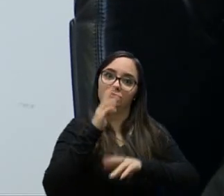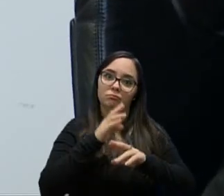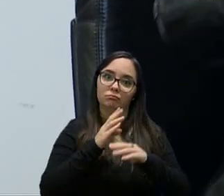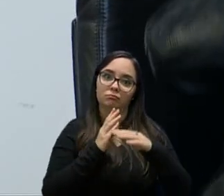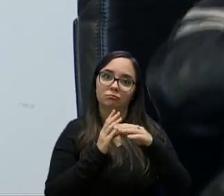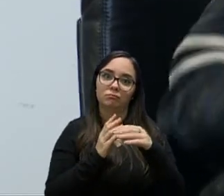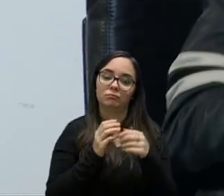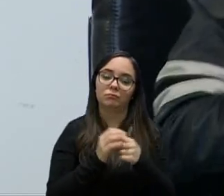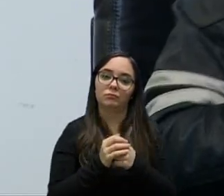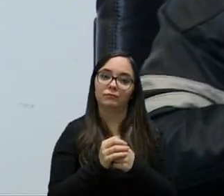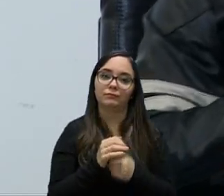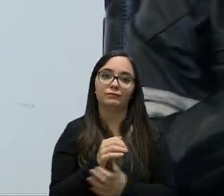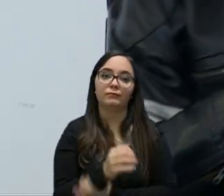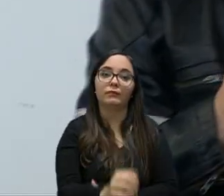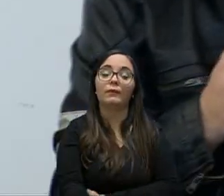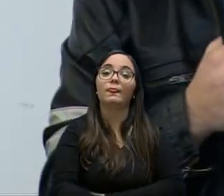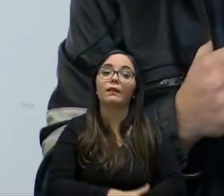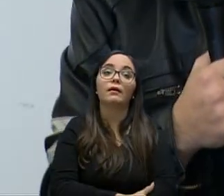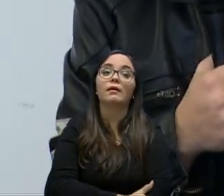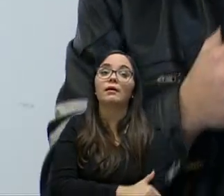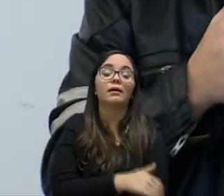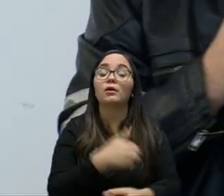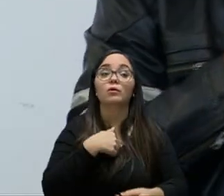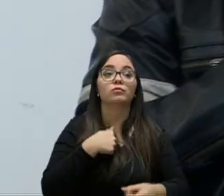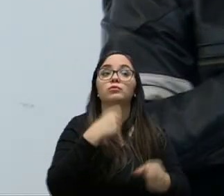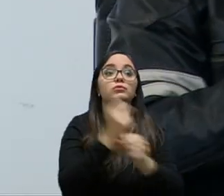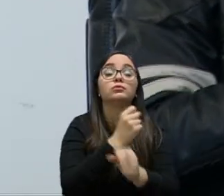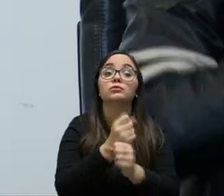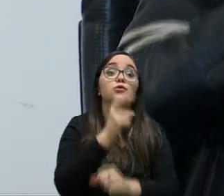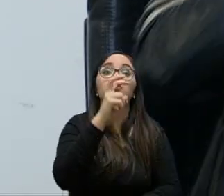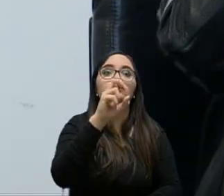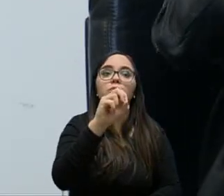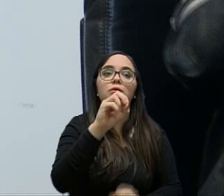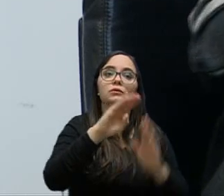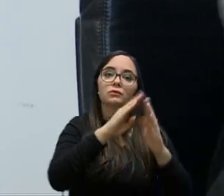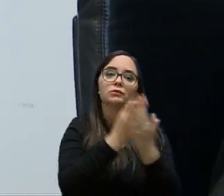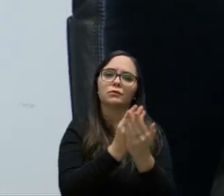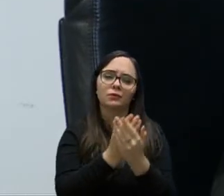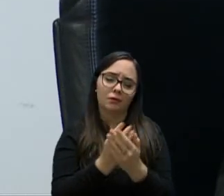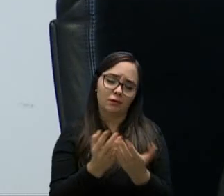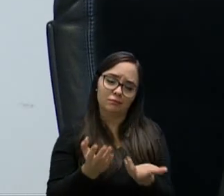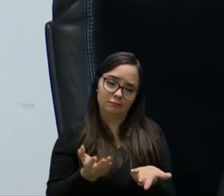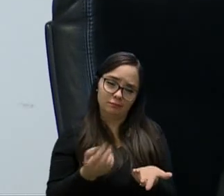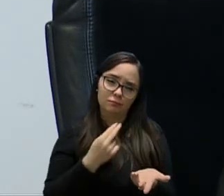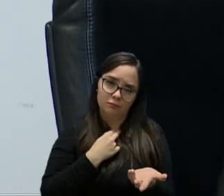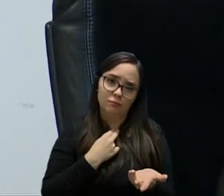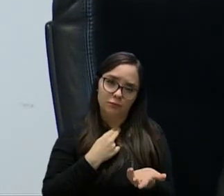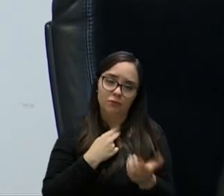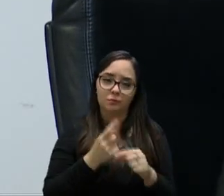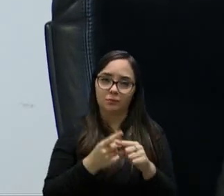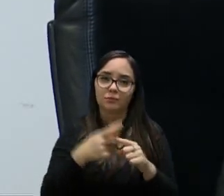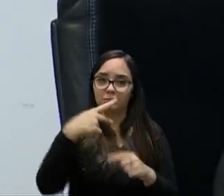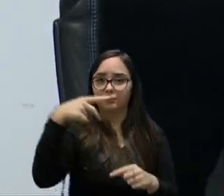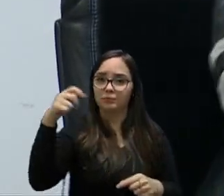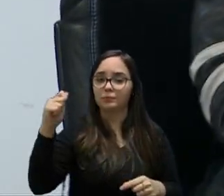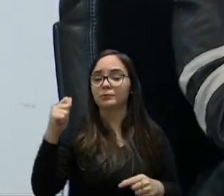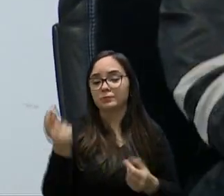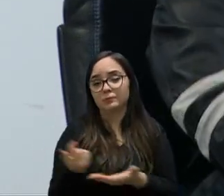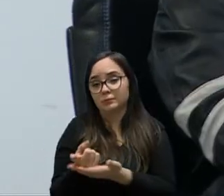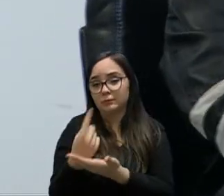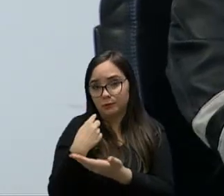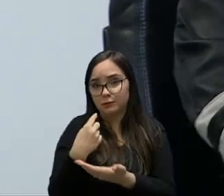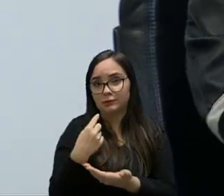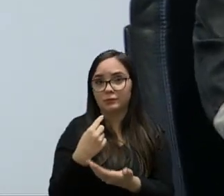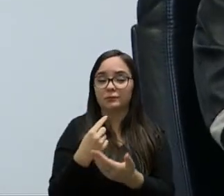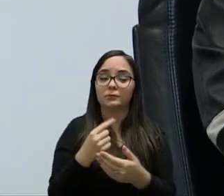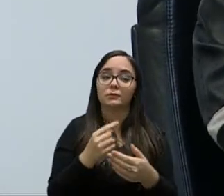próximo prefeito prefeito que entra lá e falou assim não eu vou construir 50 creches do não tem como porque a própria previsão do ppa lá tava falando que